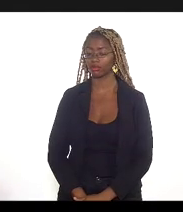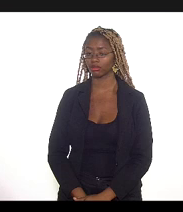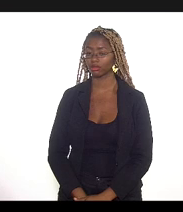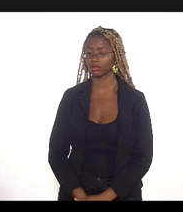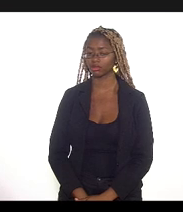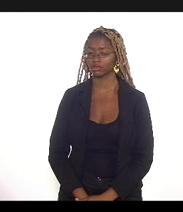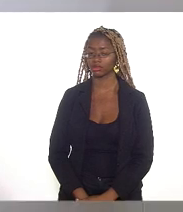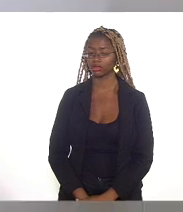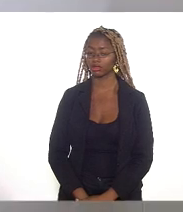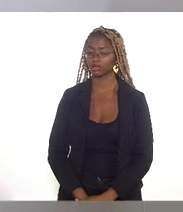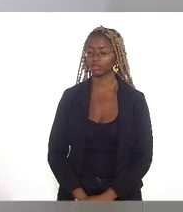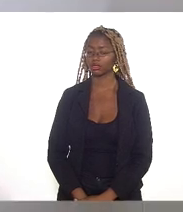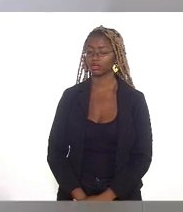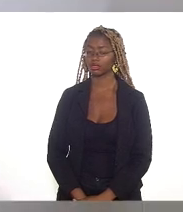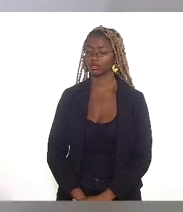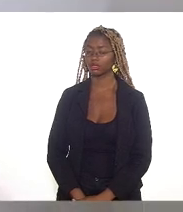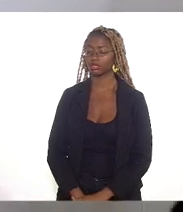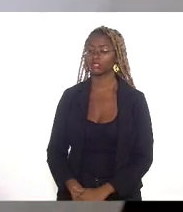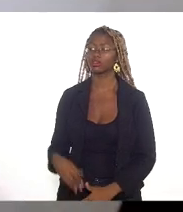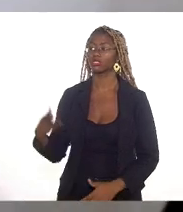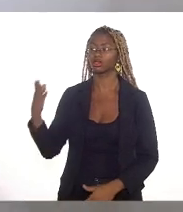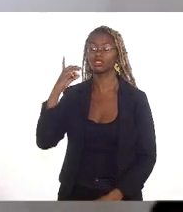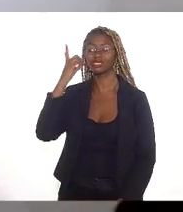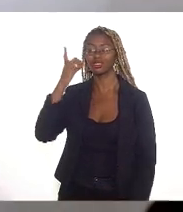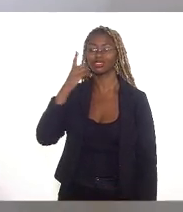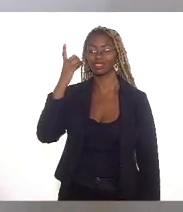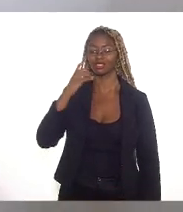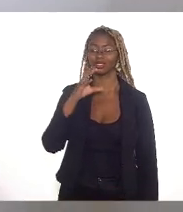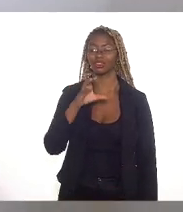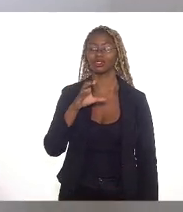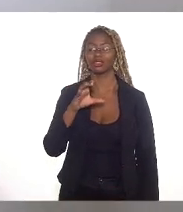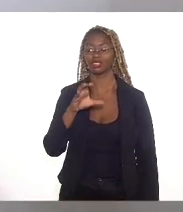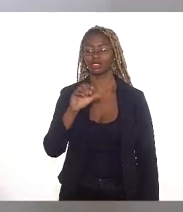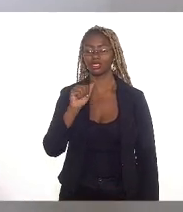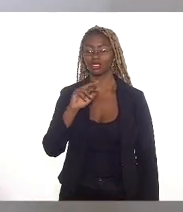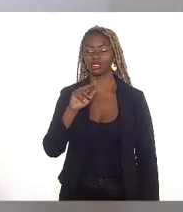Pela Comissão de Segurança Pública, deputado Carlos Augusto.